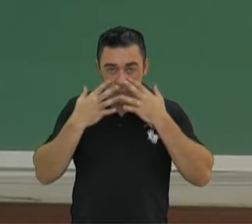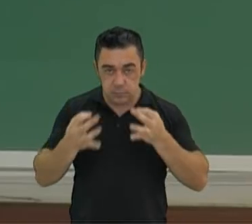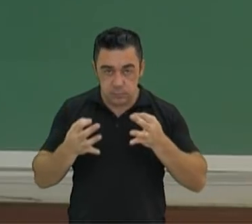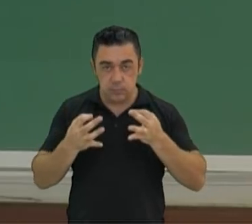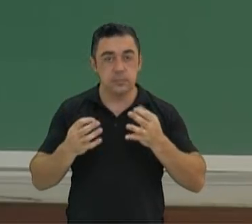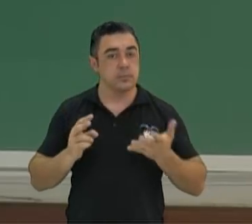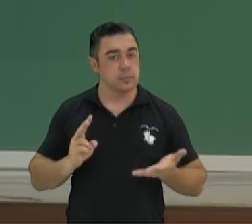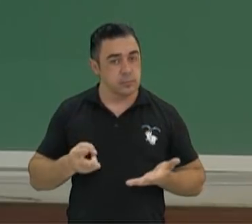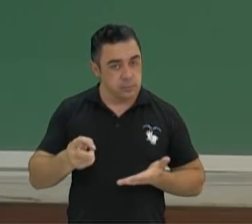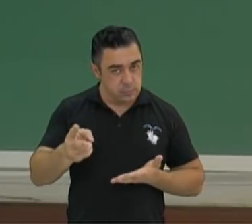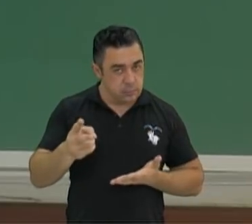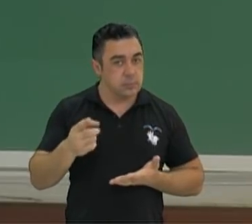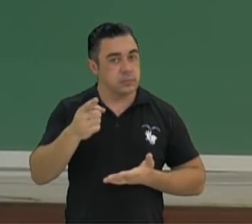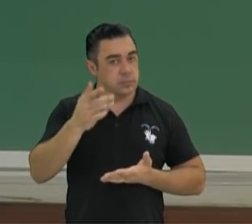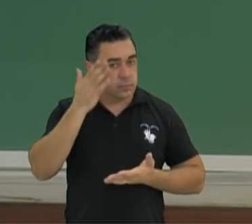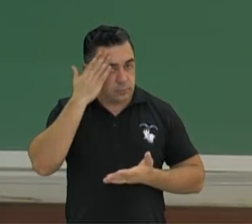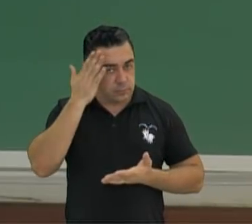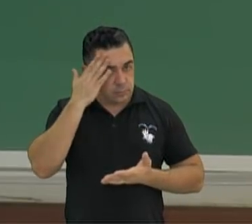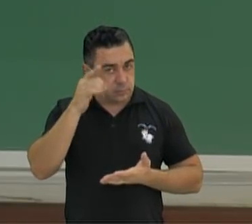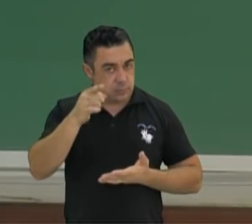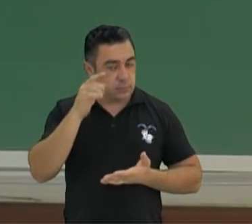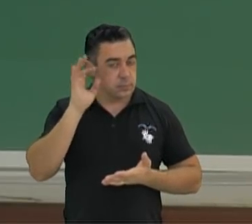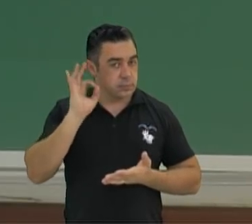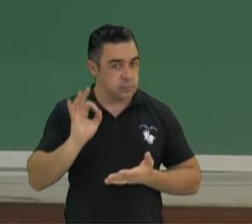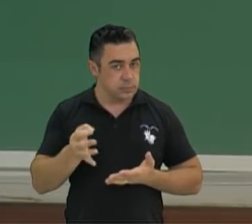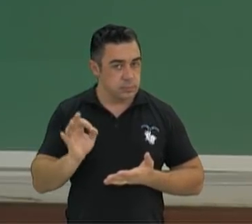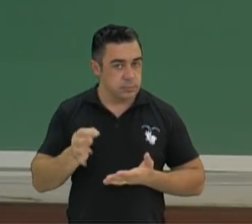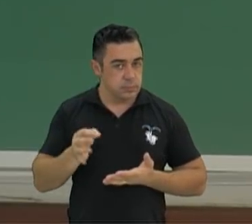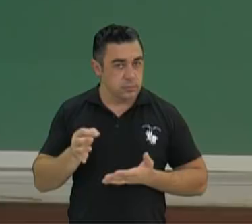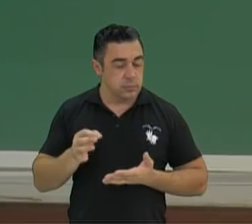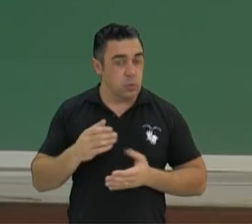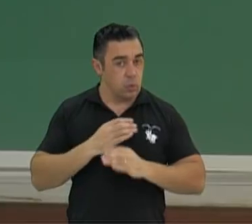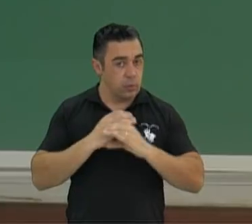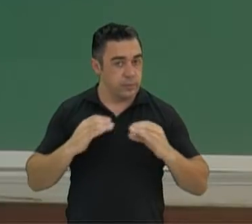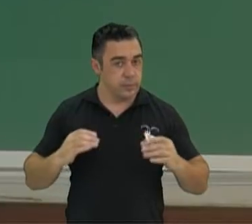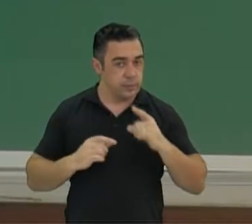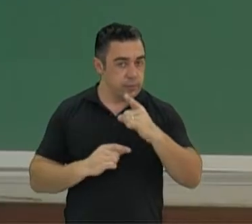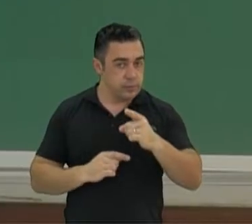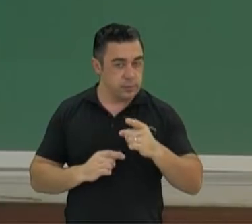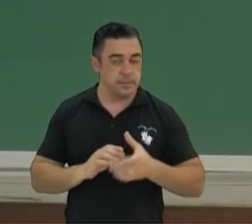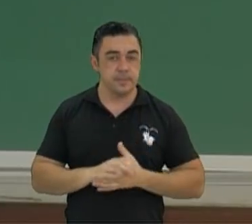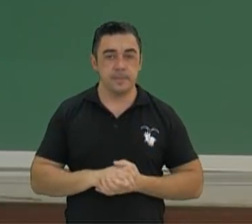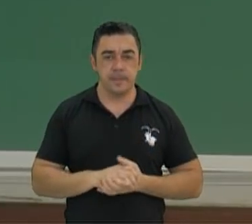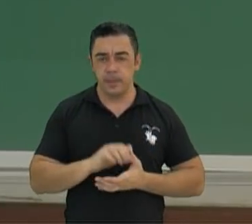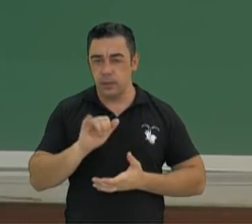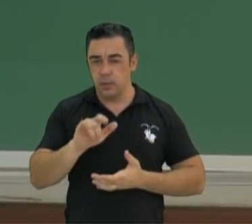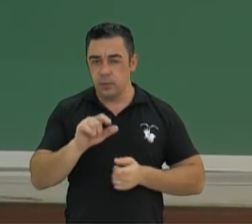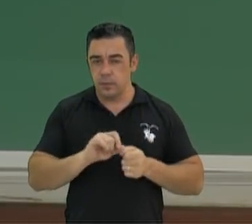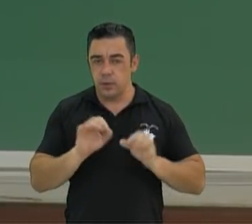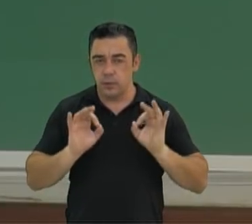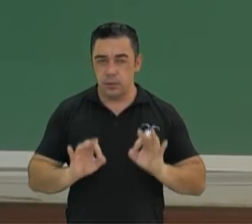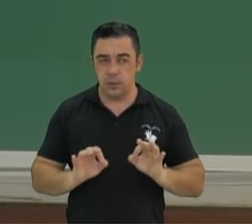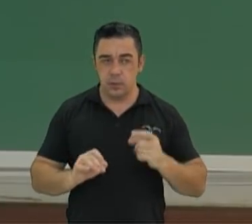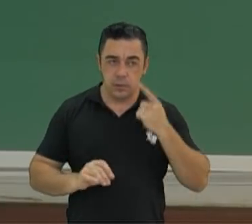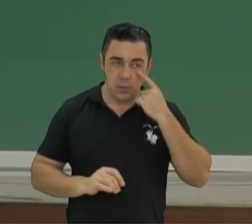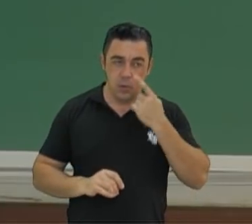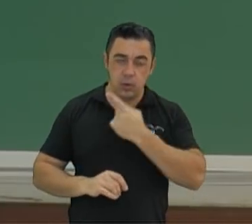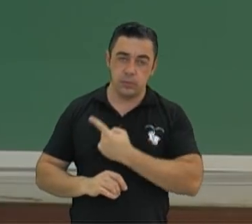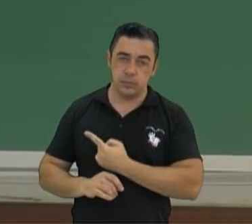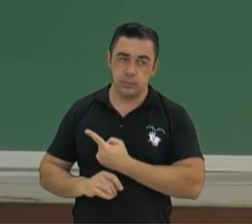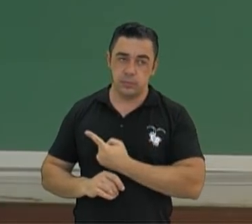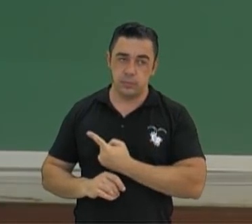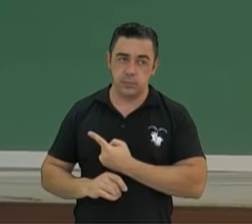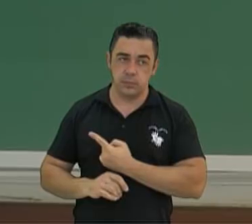vai continuar sabendo que você sabe fazer aí, hein? Confio em vocês. Se você fez a conta bem bonitinho e certinho,